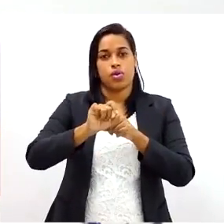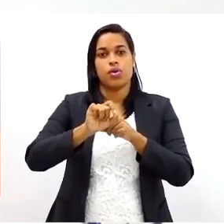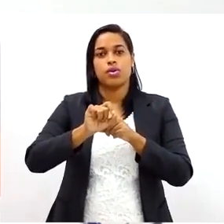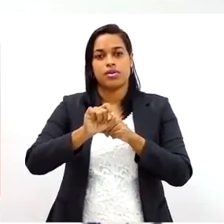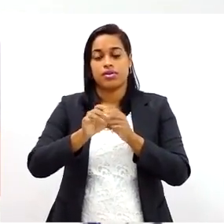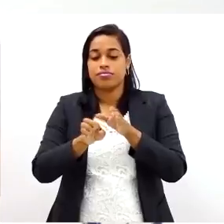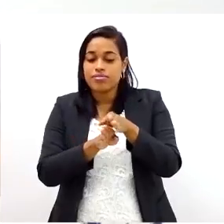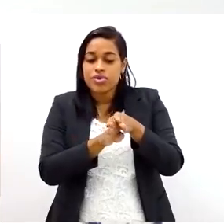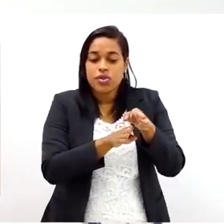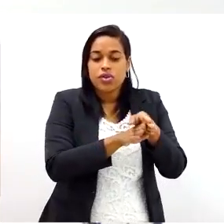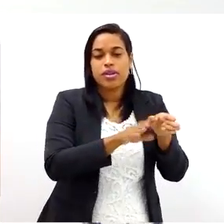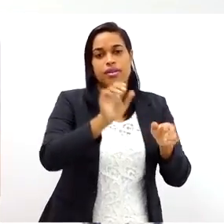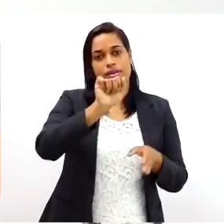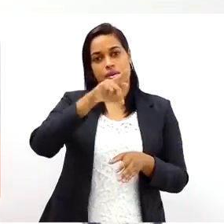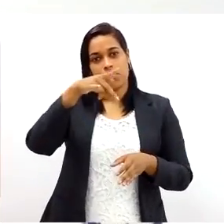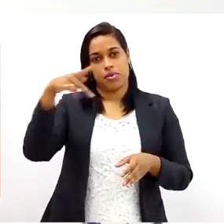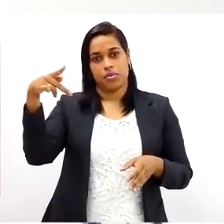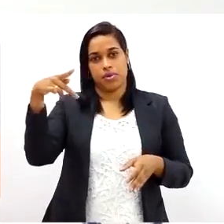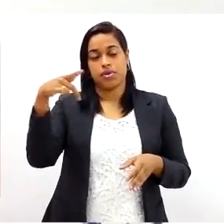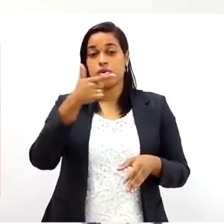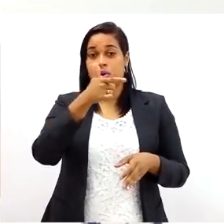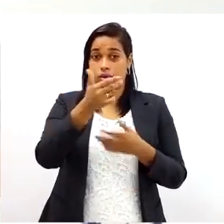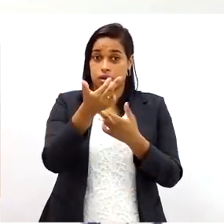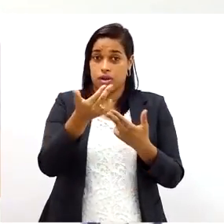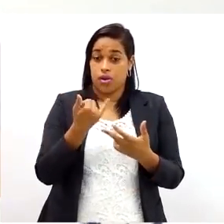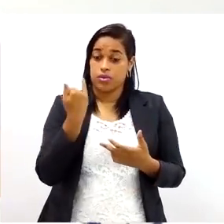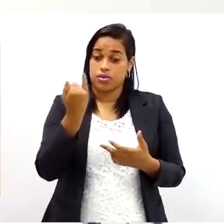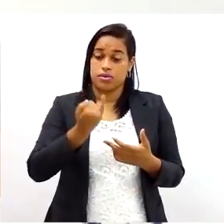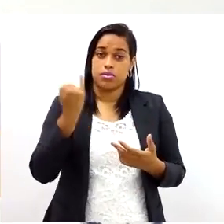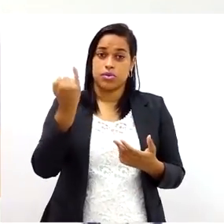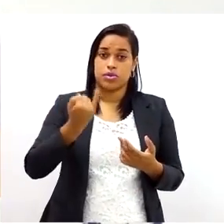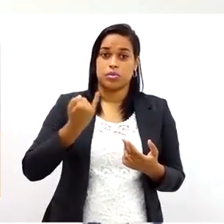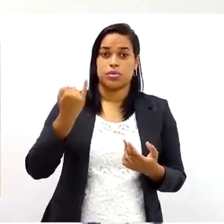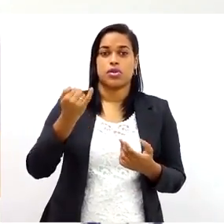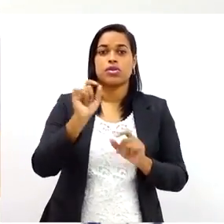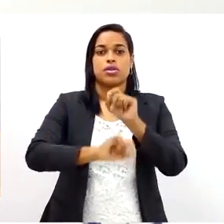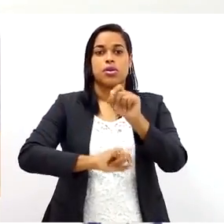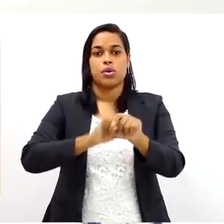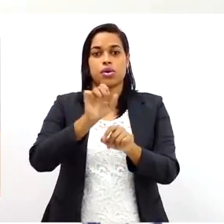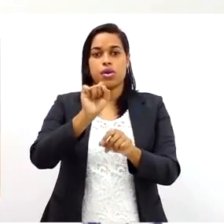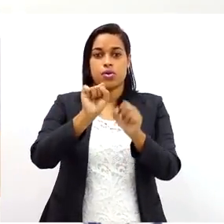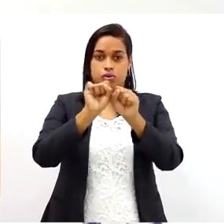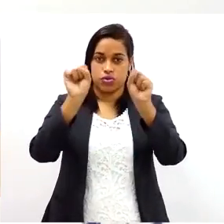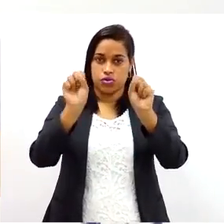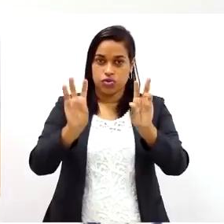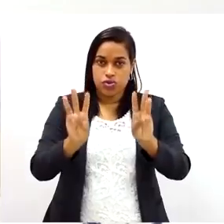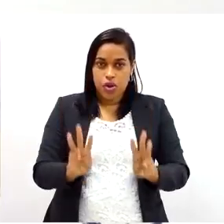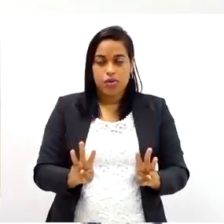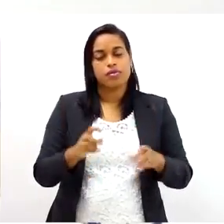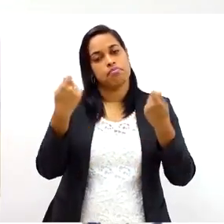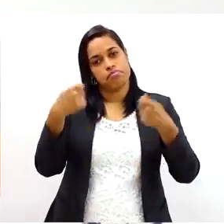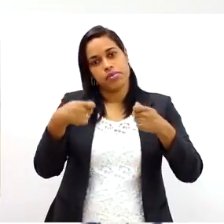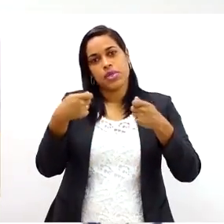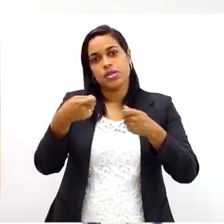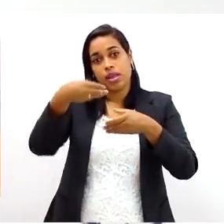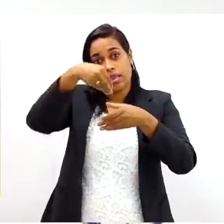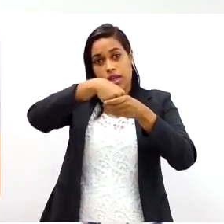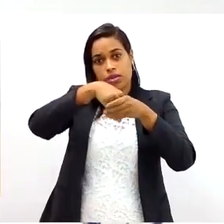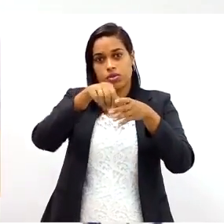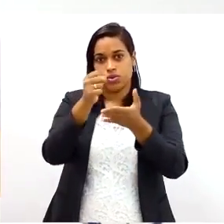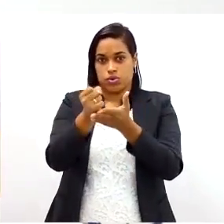aquele aplicativo. E outra coisa muito importante é o projeto de software, que também tem que estar englobado nesse documento, ou seja,